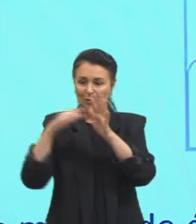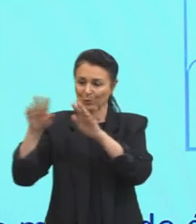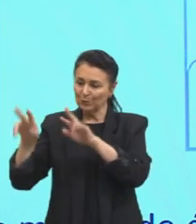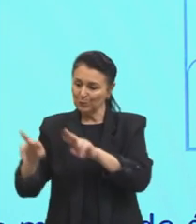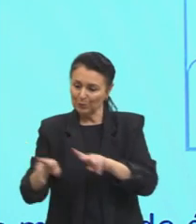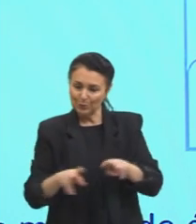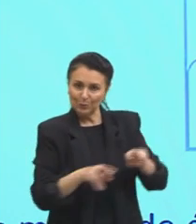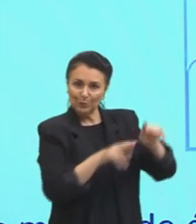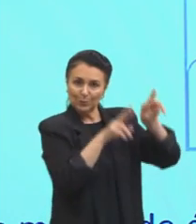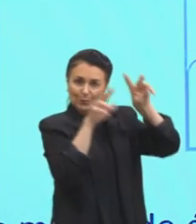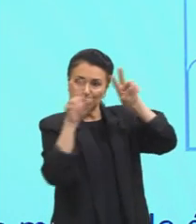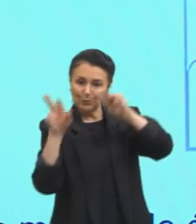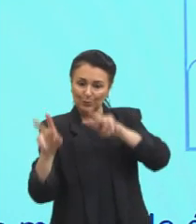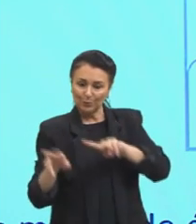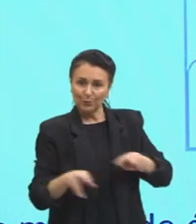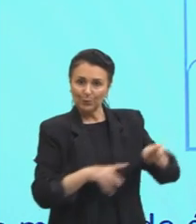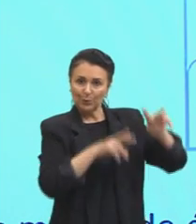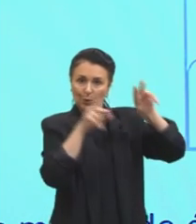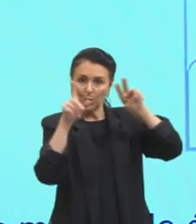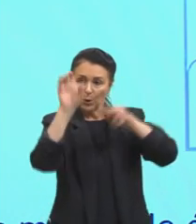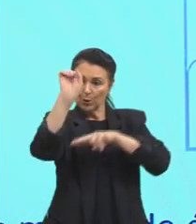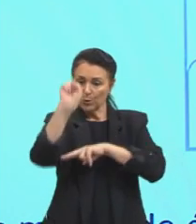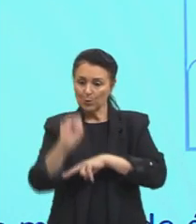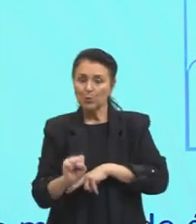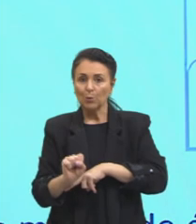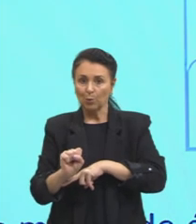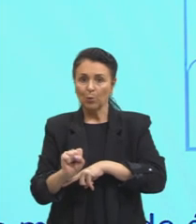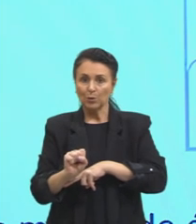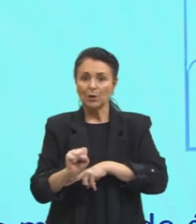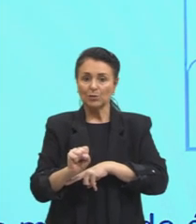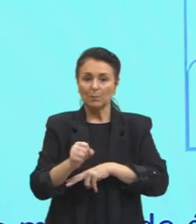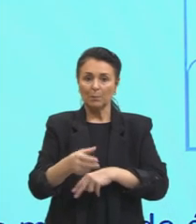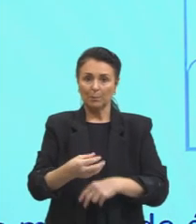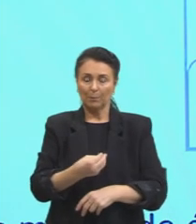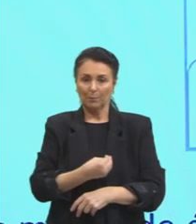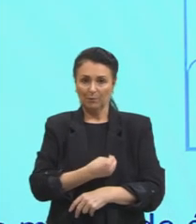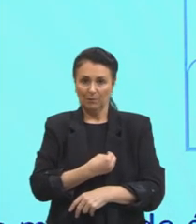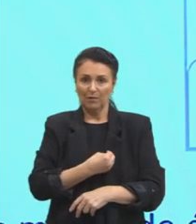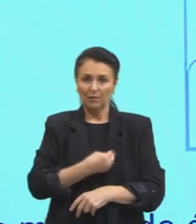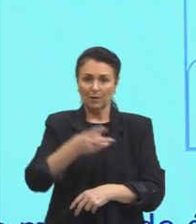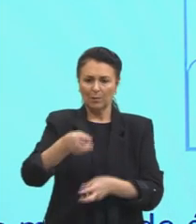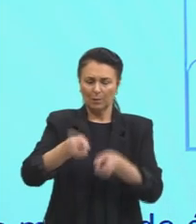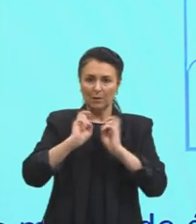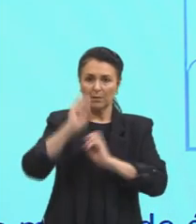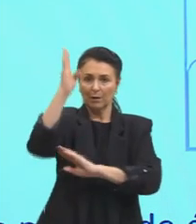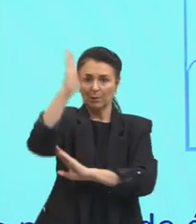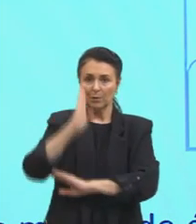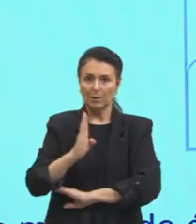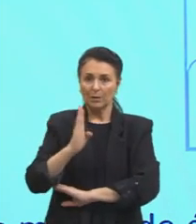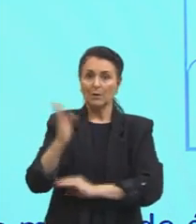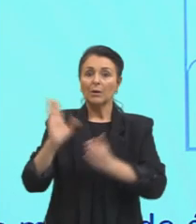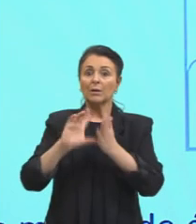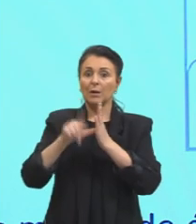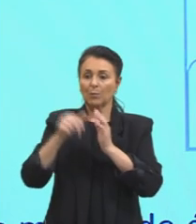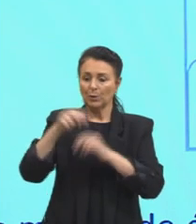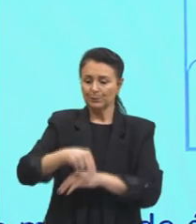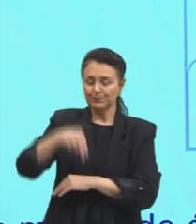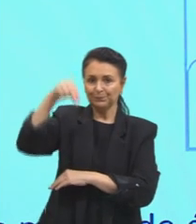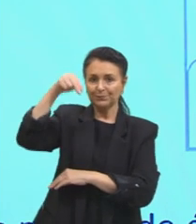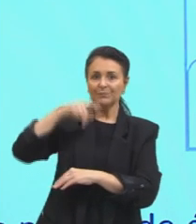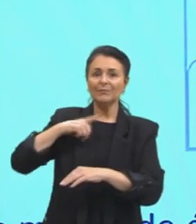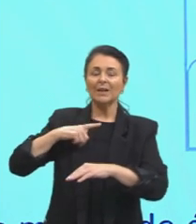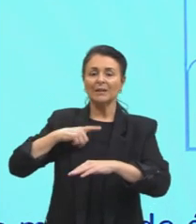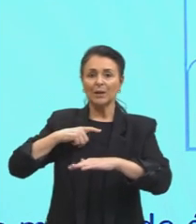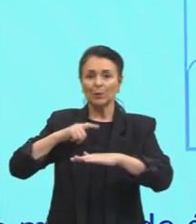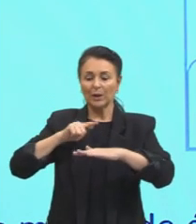quando ela se fragmenta possuo ela é a recorrente quente do Brasil quando ela vai ao norte então nós temos a das